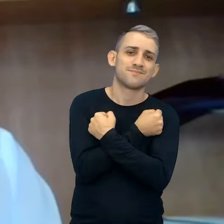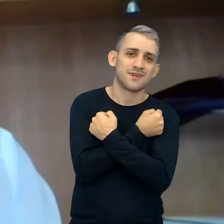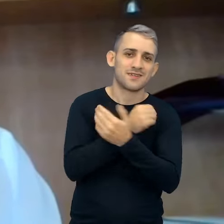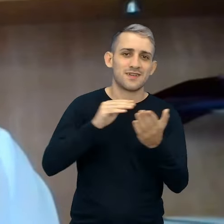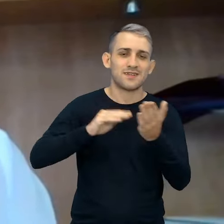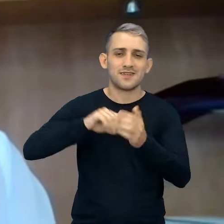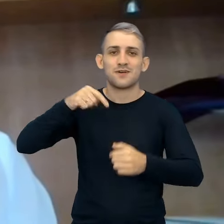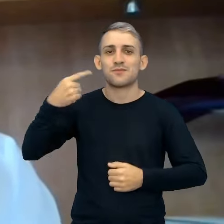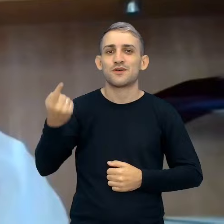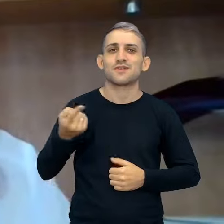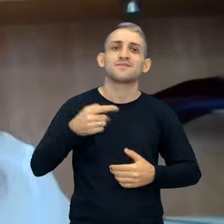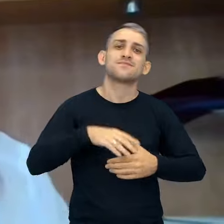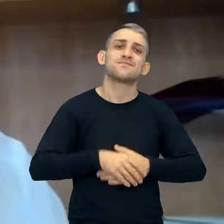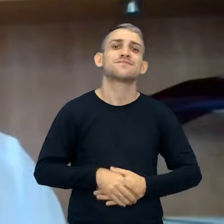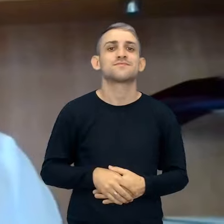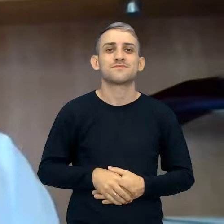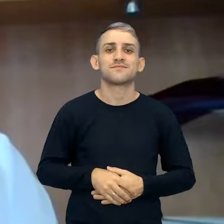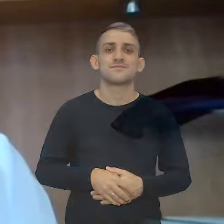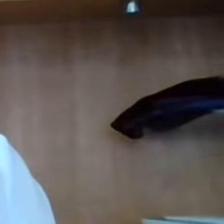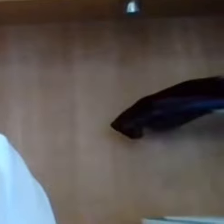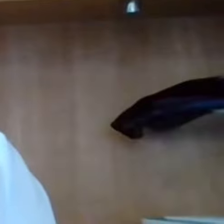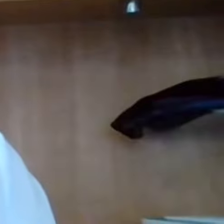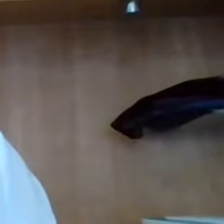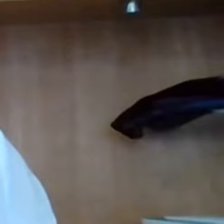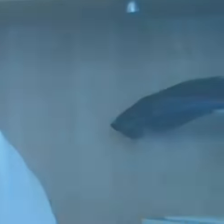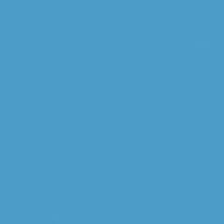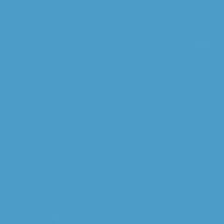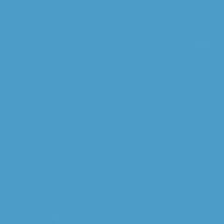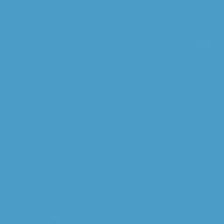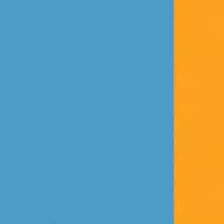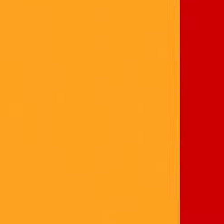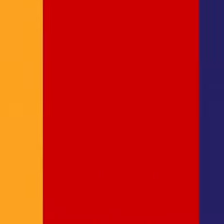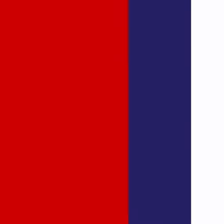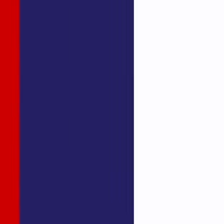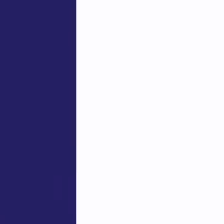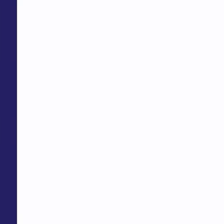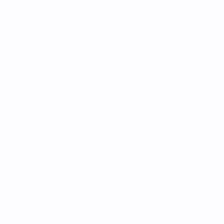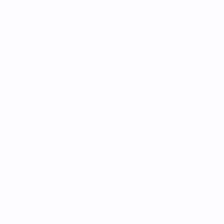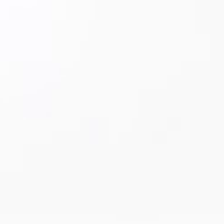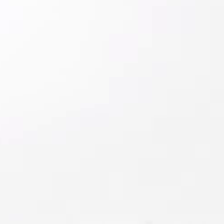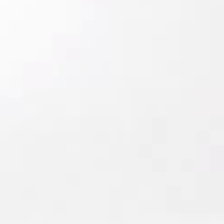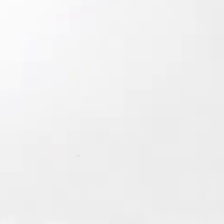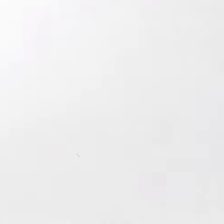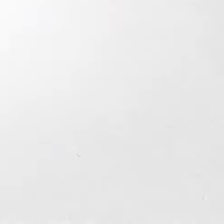e até a próxima.